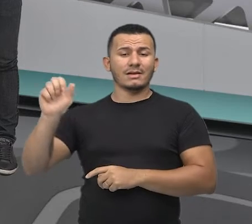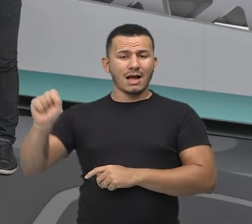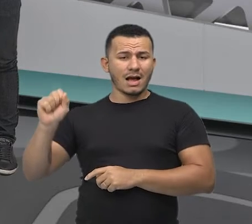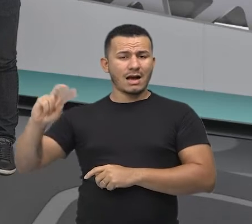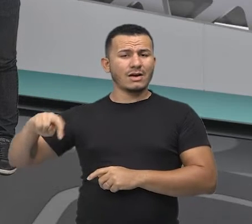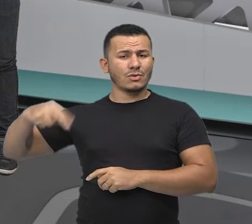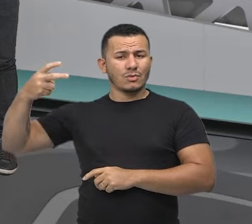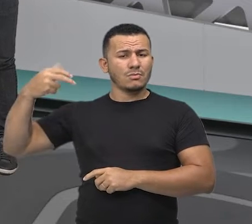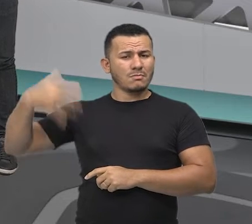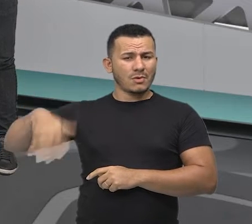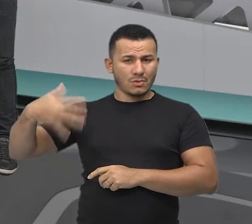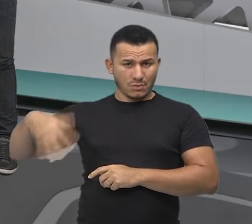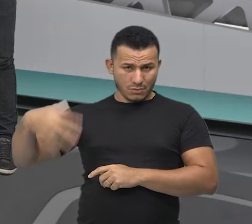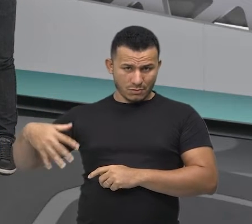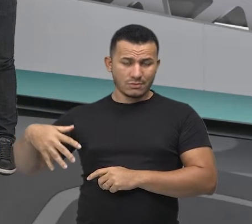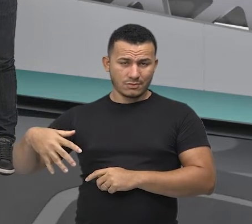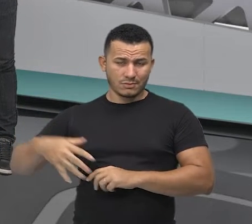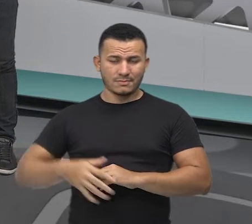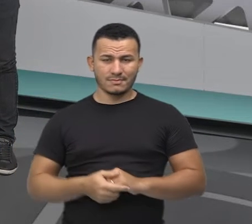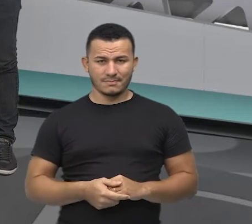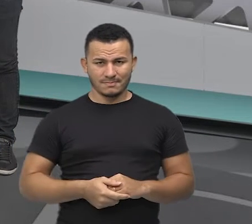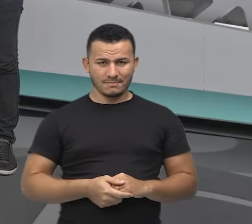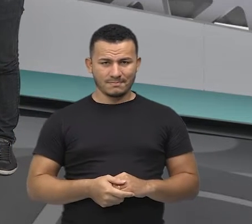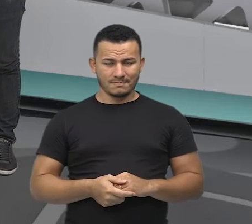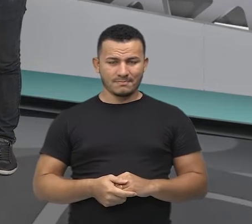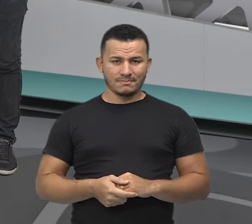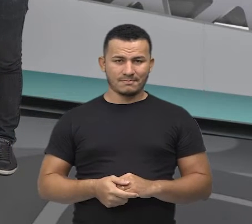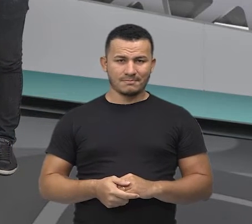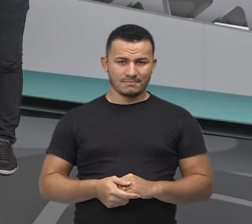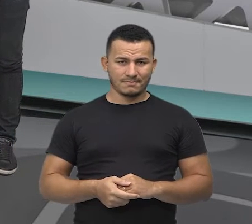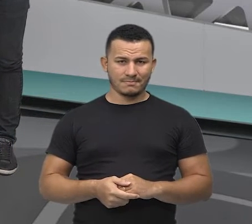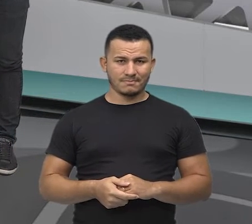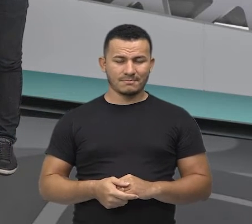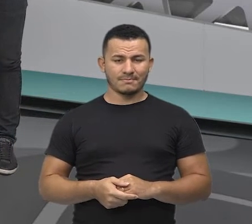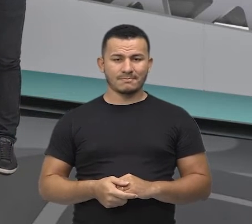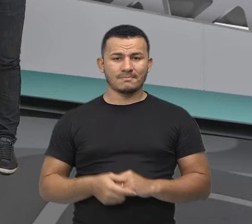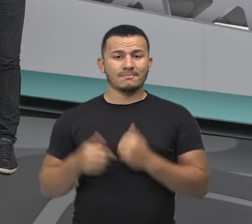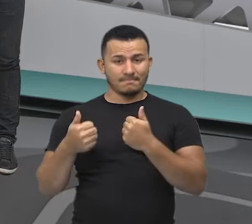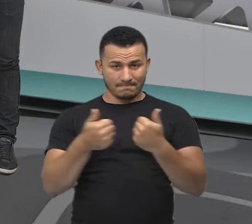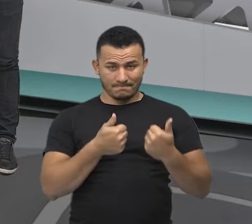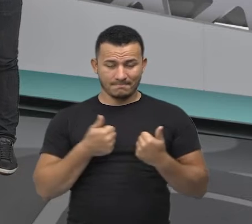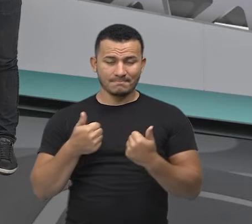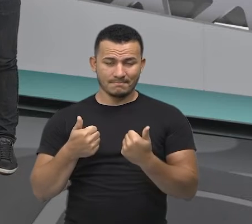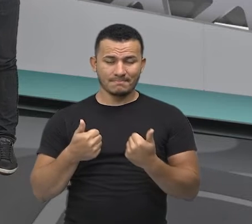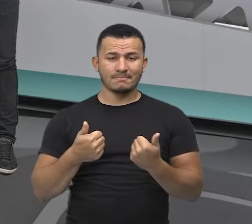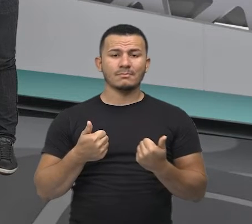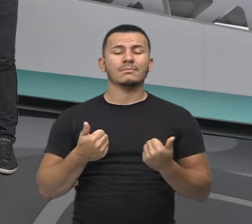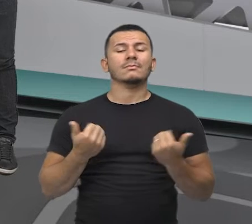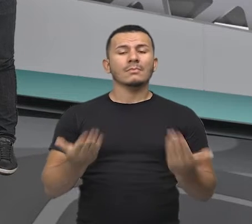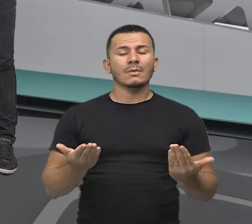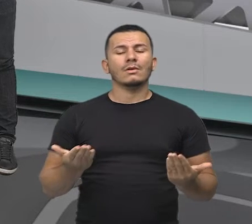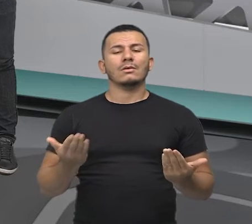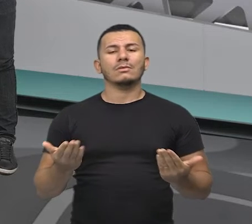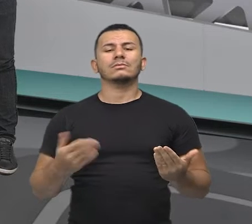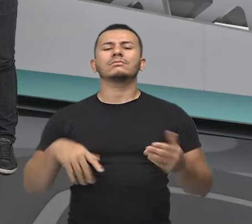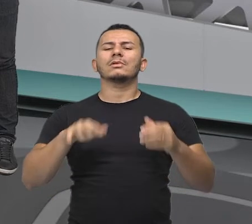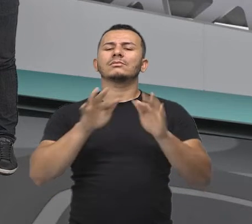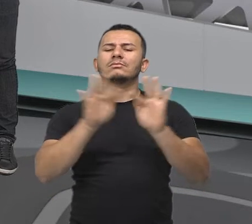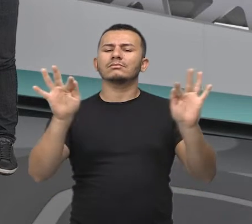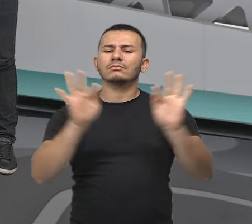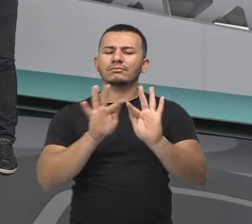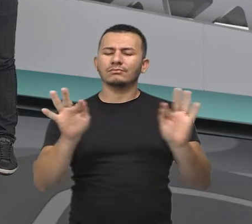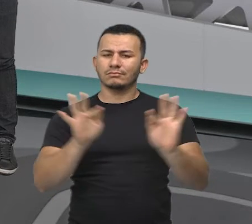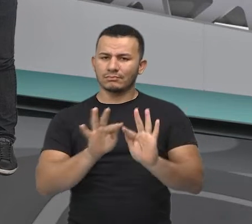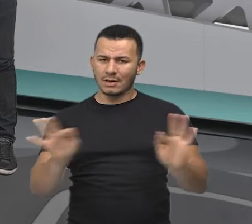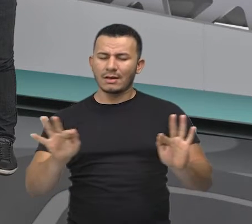relacionada à alta dos preços, certo? A alta do preço de um produto do gás de cozinha, ok? Então, observem que essas